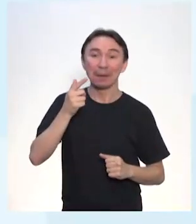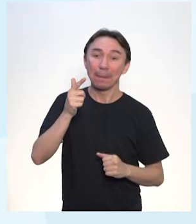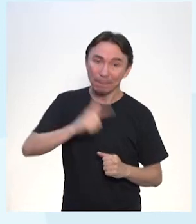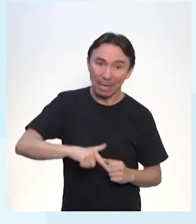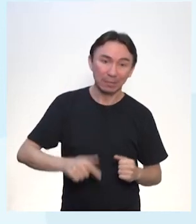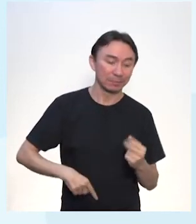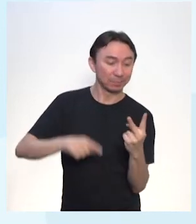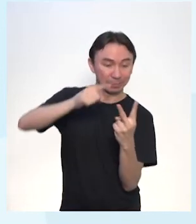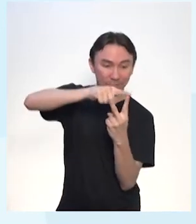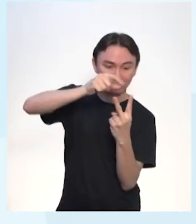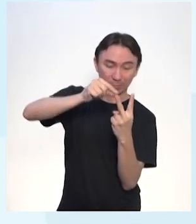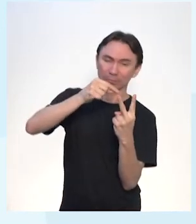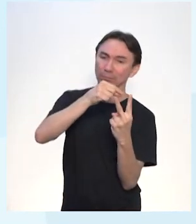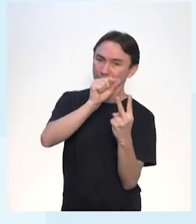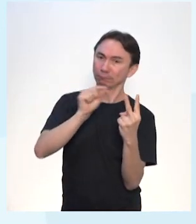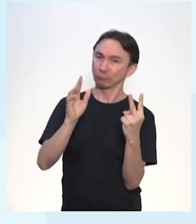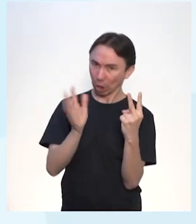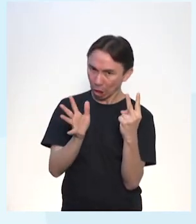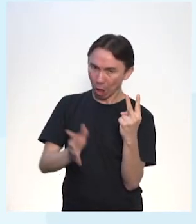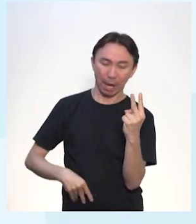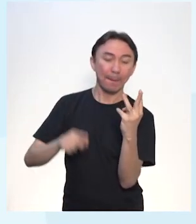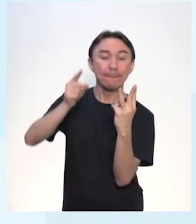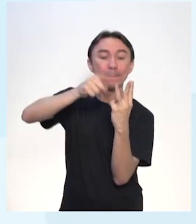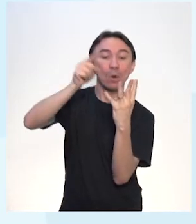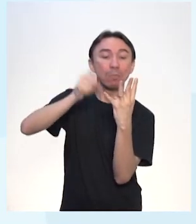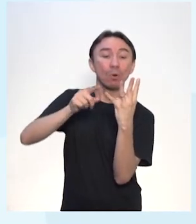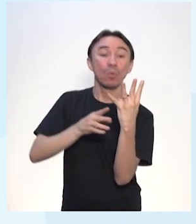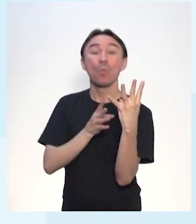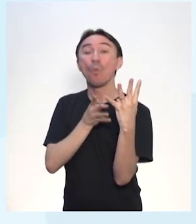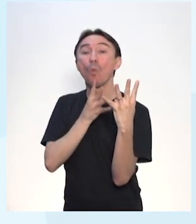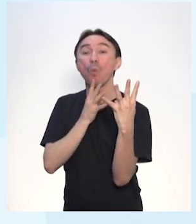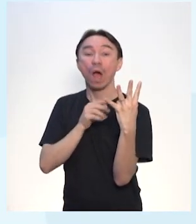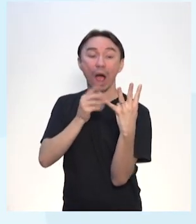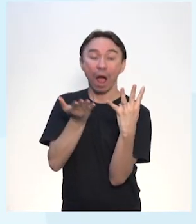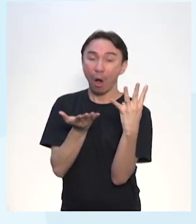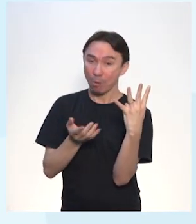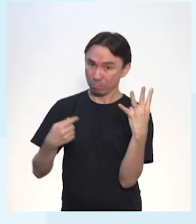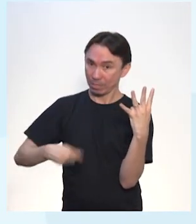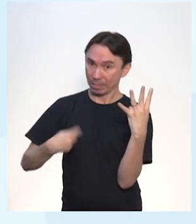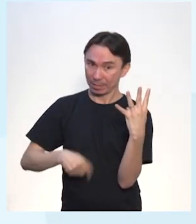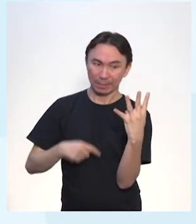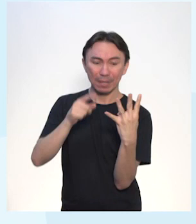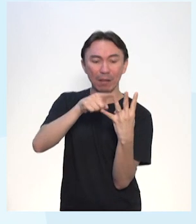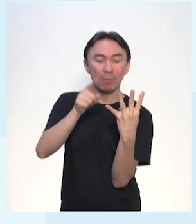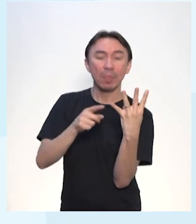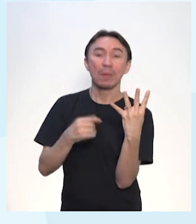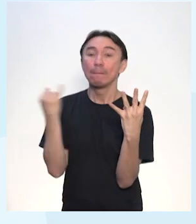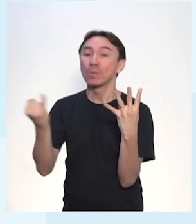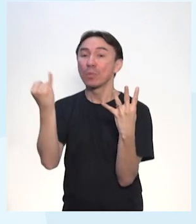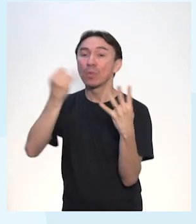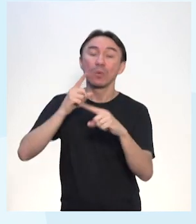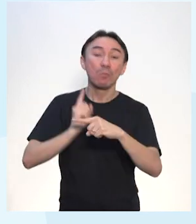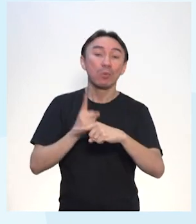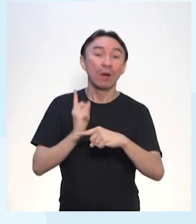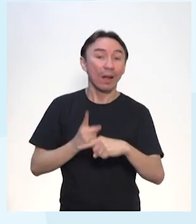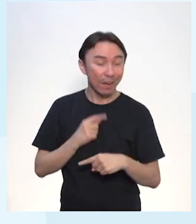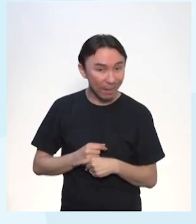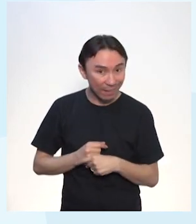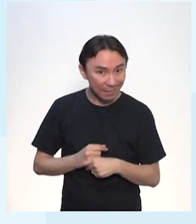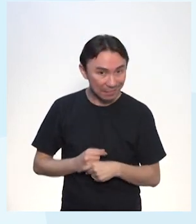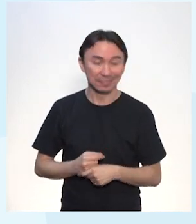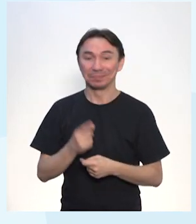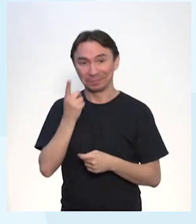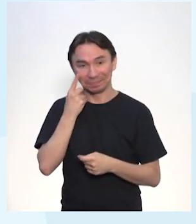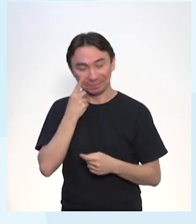pilares da educação e sabermos qual a importância dele, né, ou deles na construção